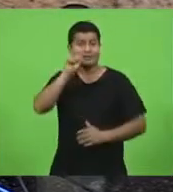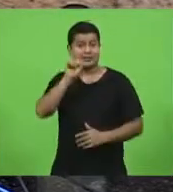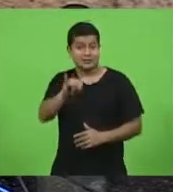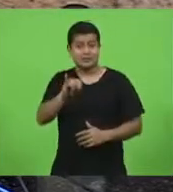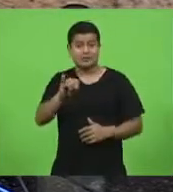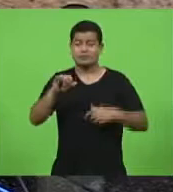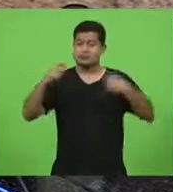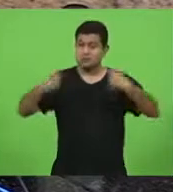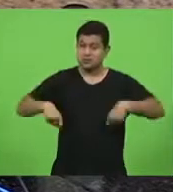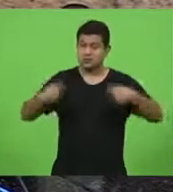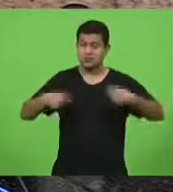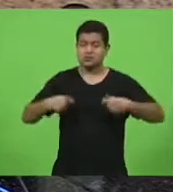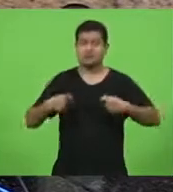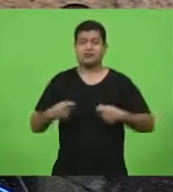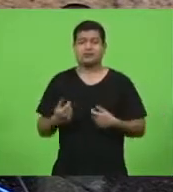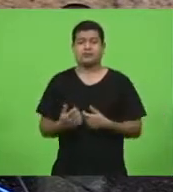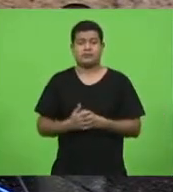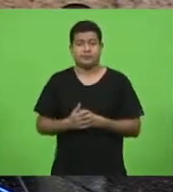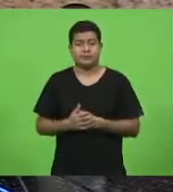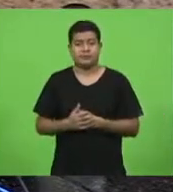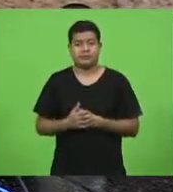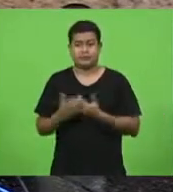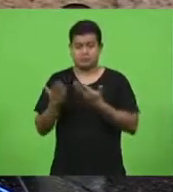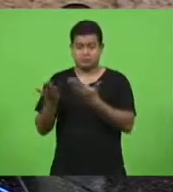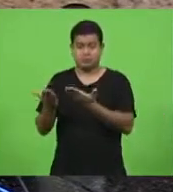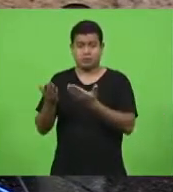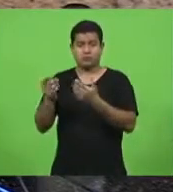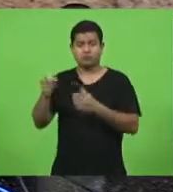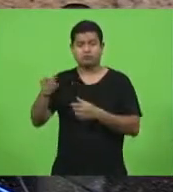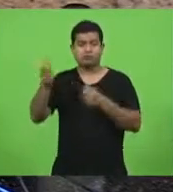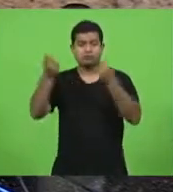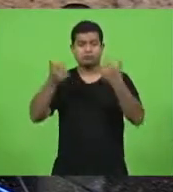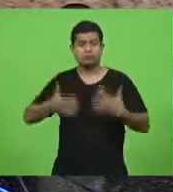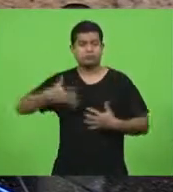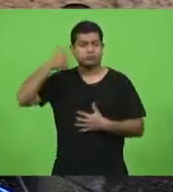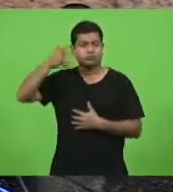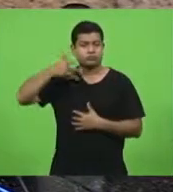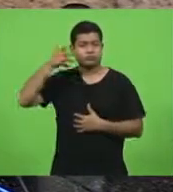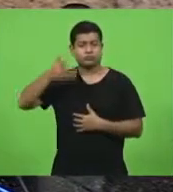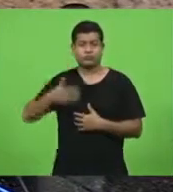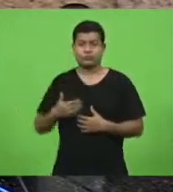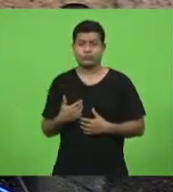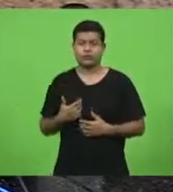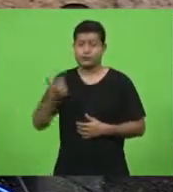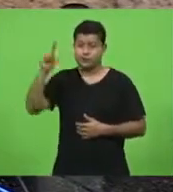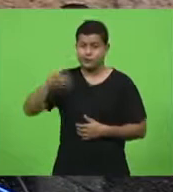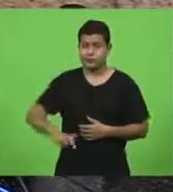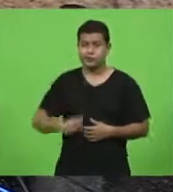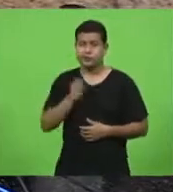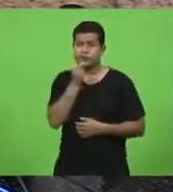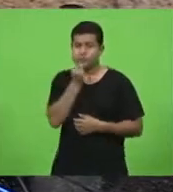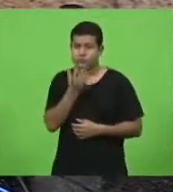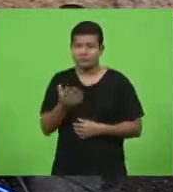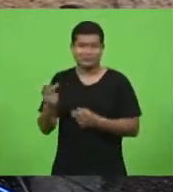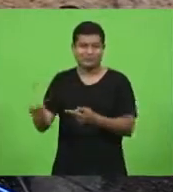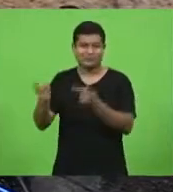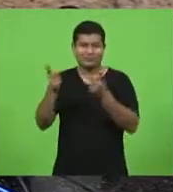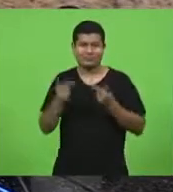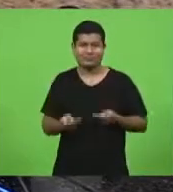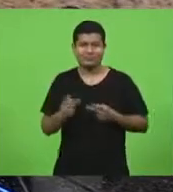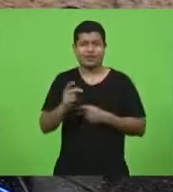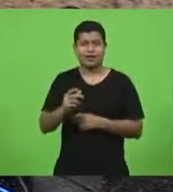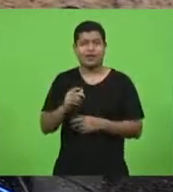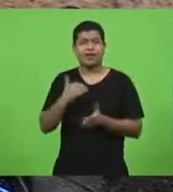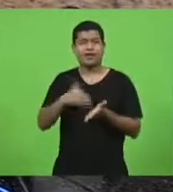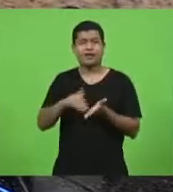reste dúvidas após a exposição de motivos de Vossa Excelência. Então, mais uma vez, muito bem-vindo, secretário Charles.